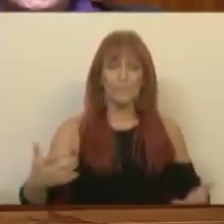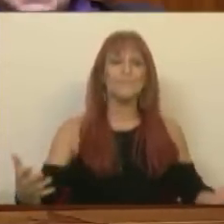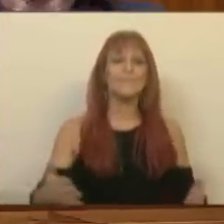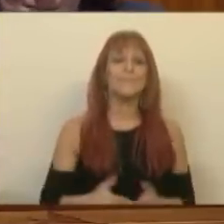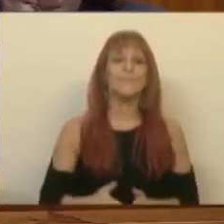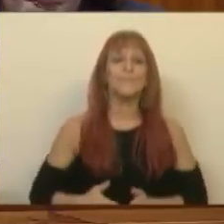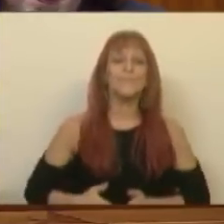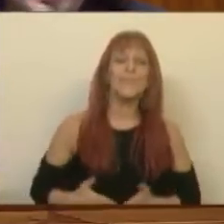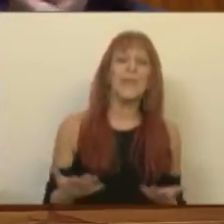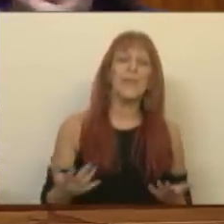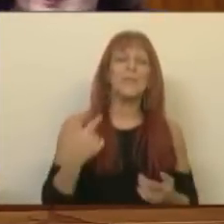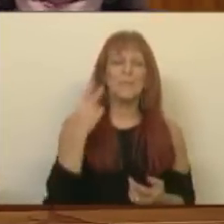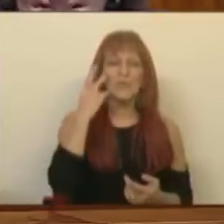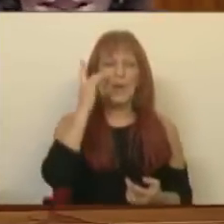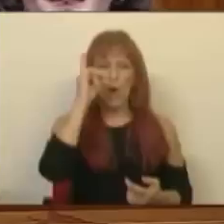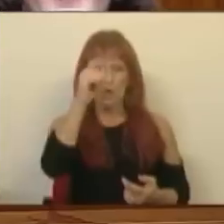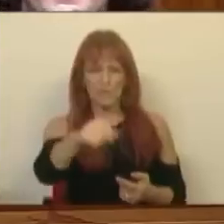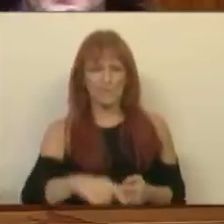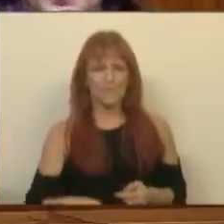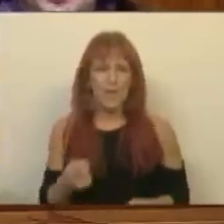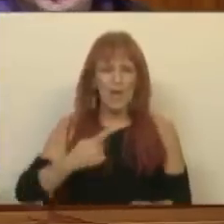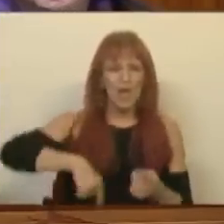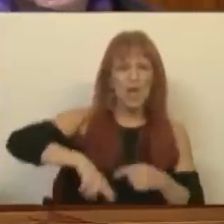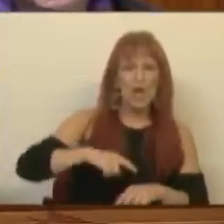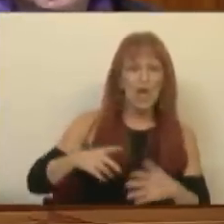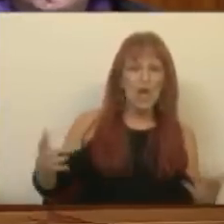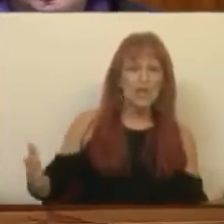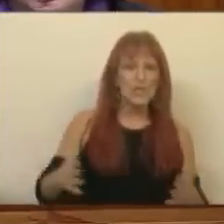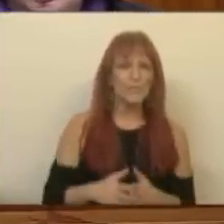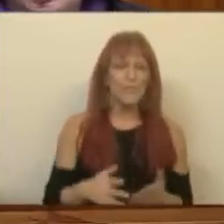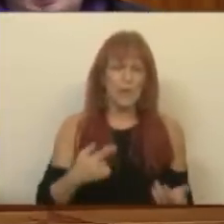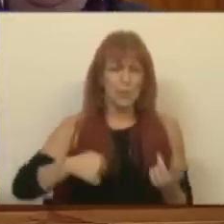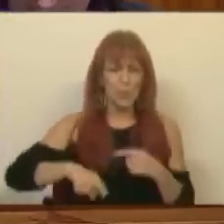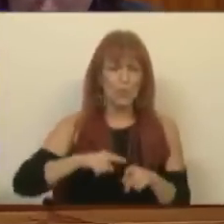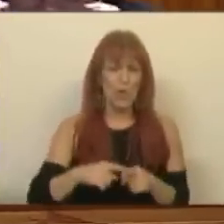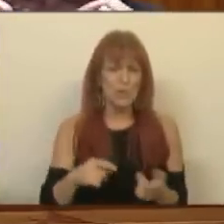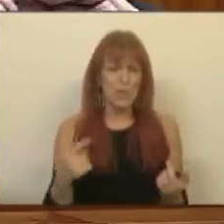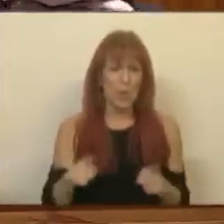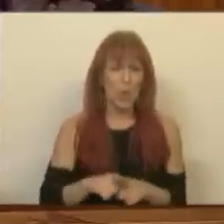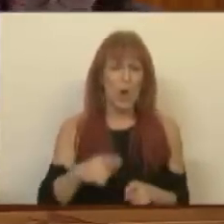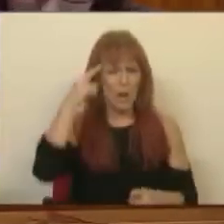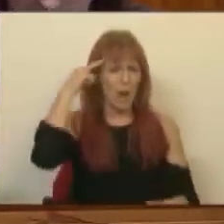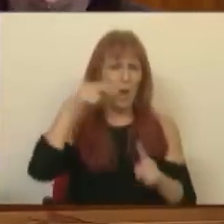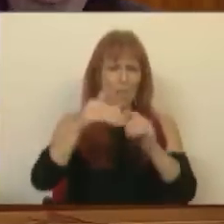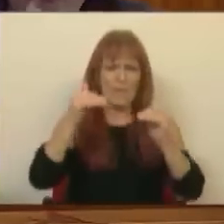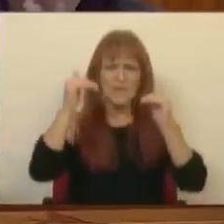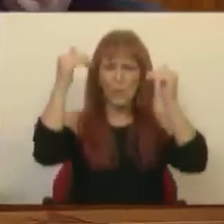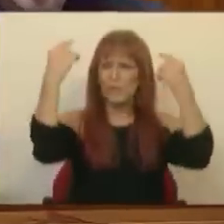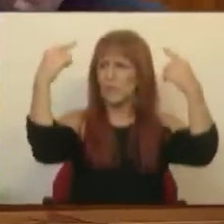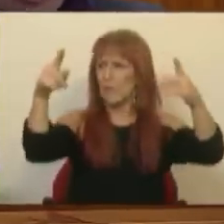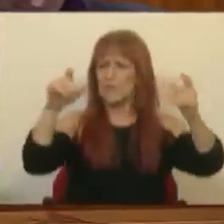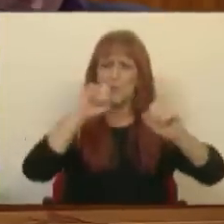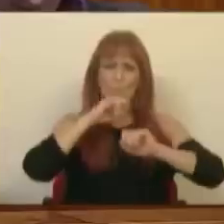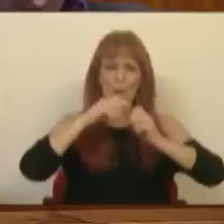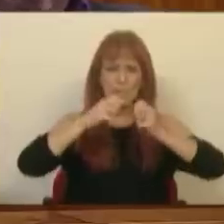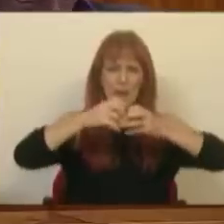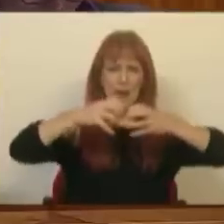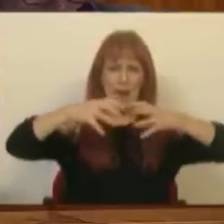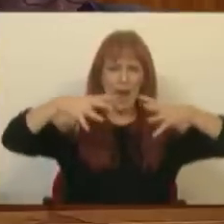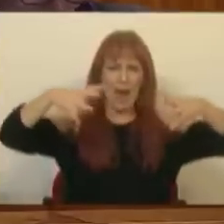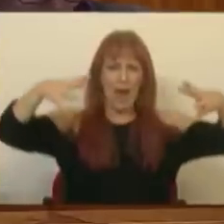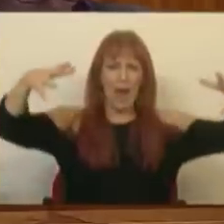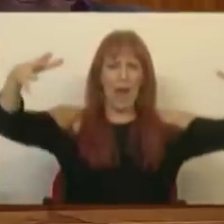pinto vai ver o seguinte nós Todos nós temos seguramente da missão que possamos crescer